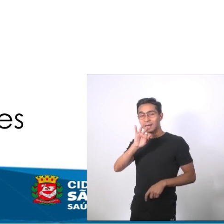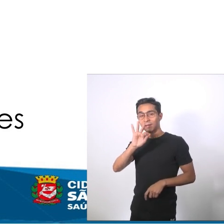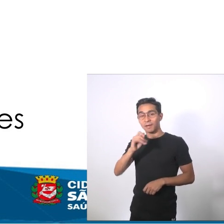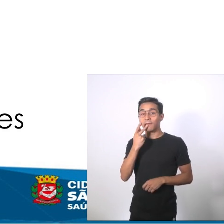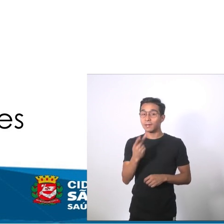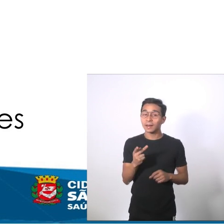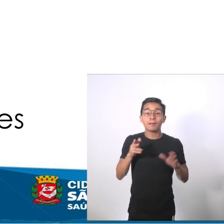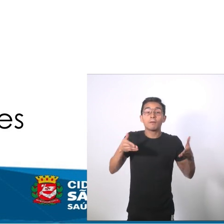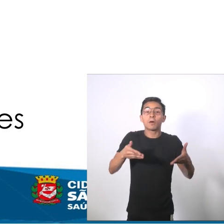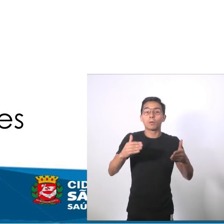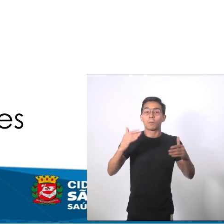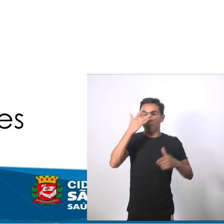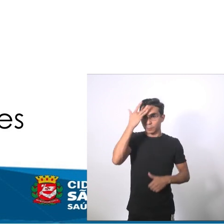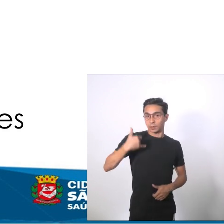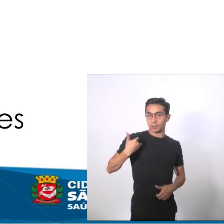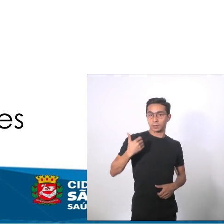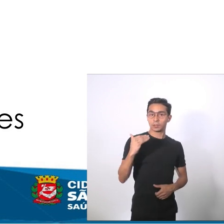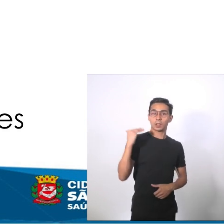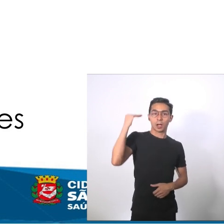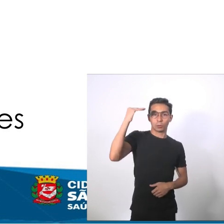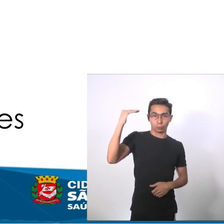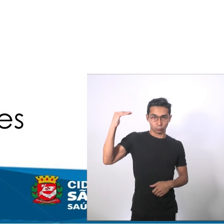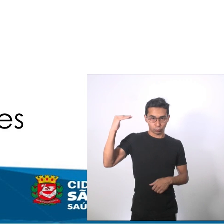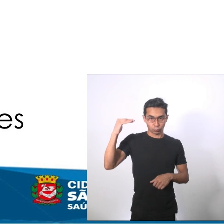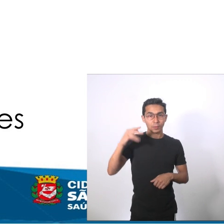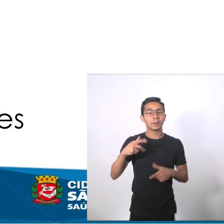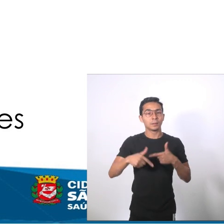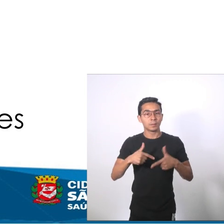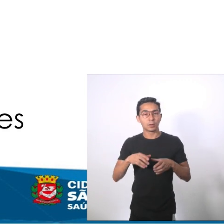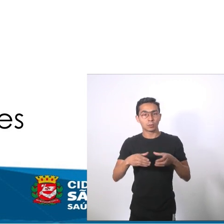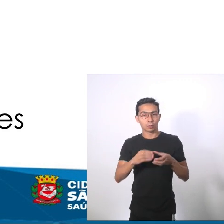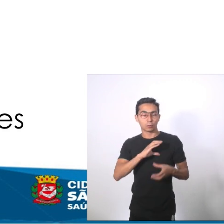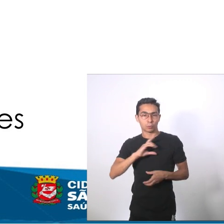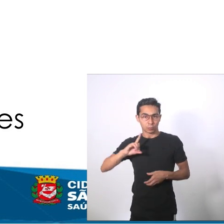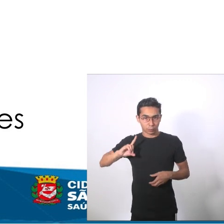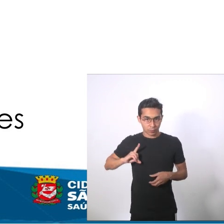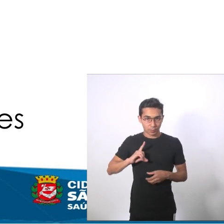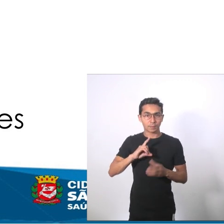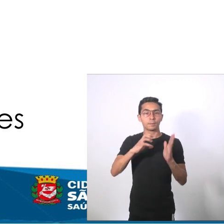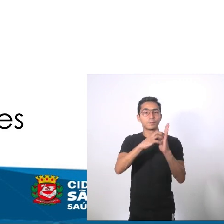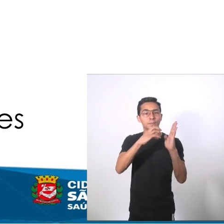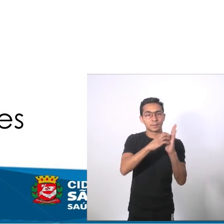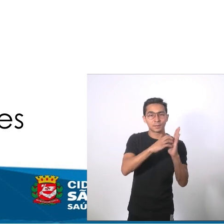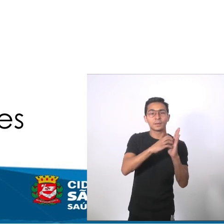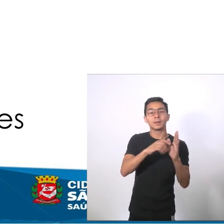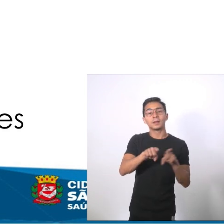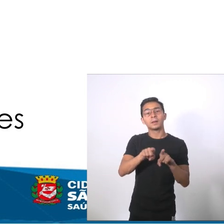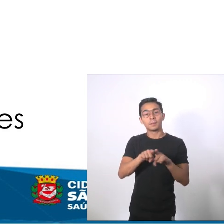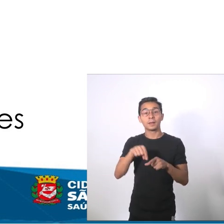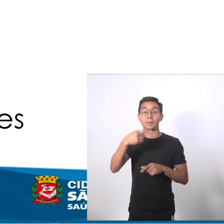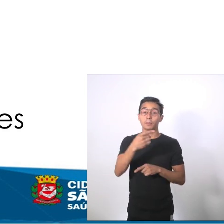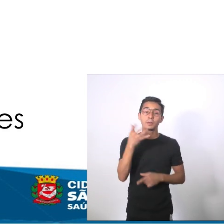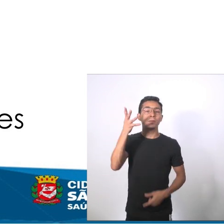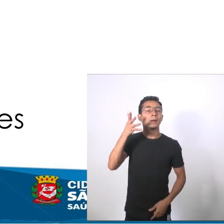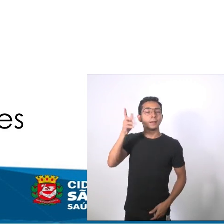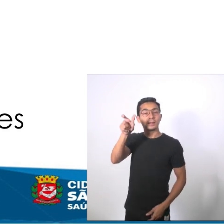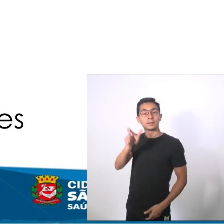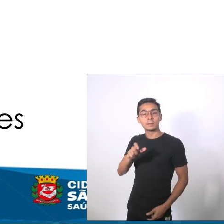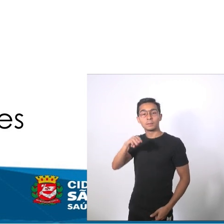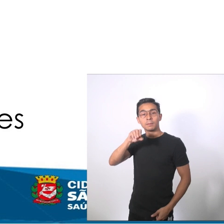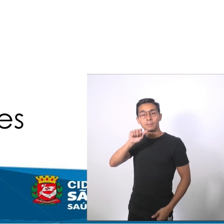diagnóstico e tratamento, da Coordenadoria de ST e AIDS, e o doutor Marco Aurélio, da doença na pediatria e o futuro,